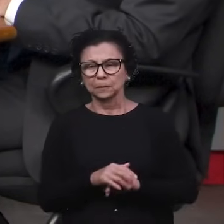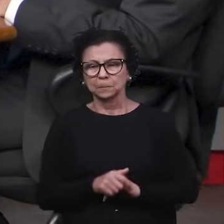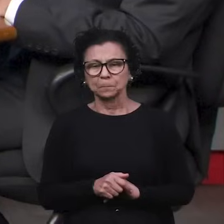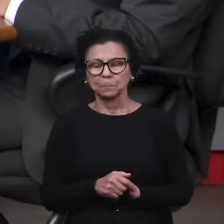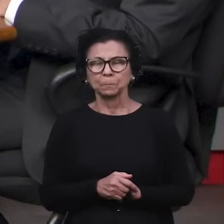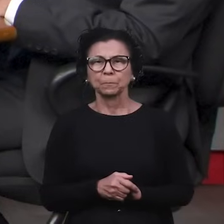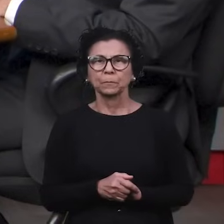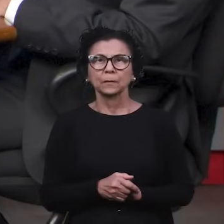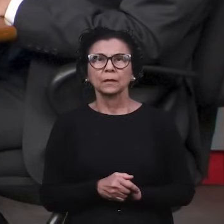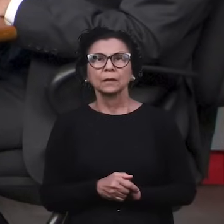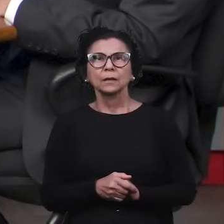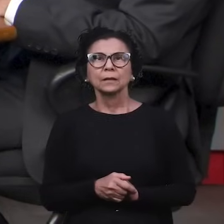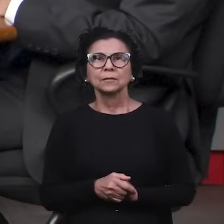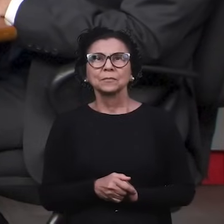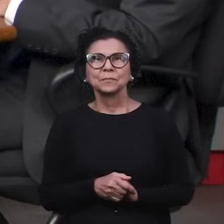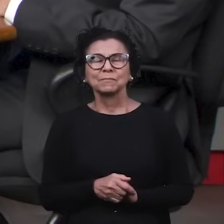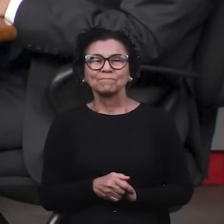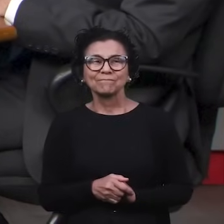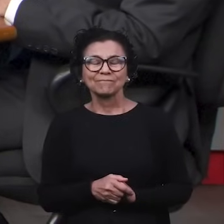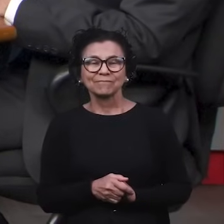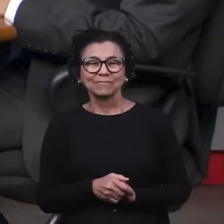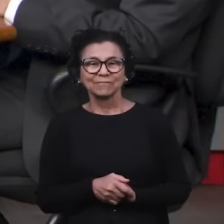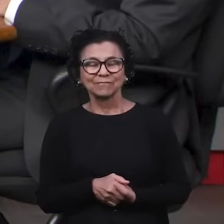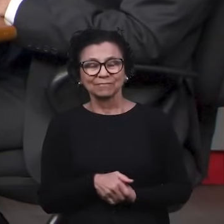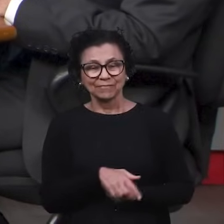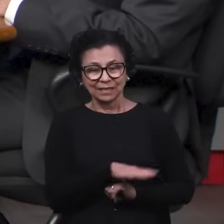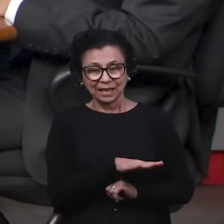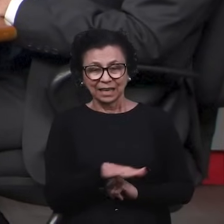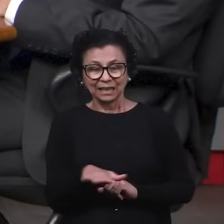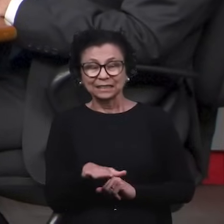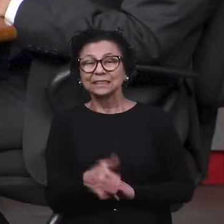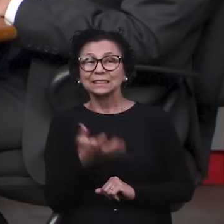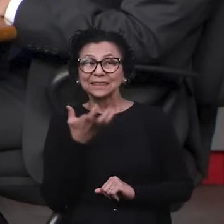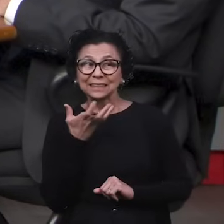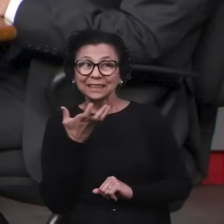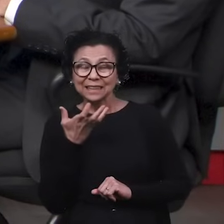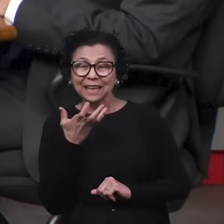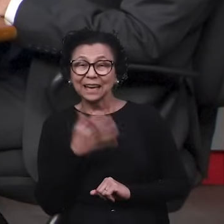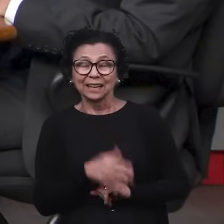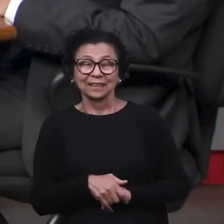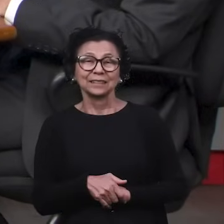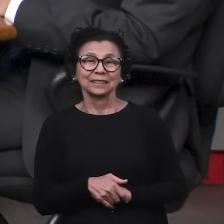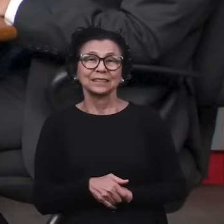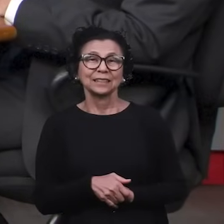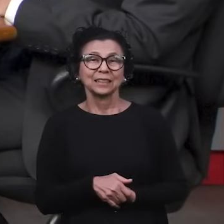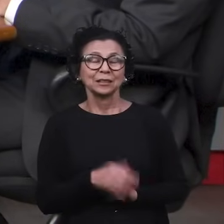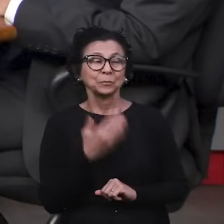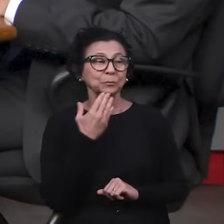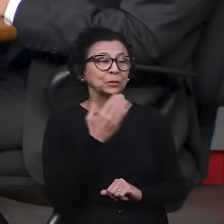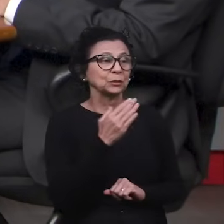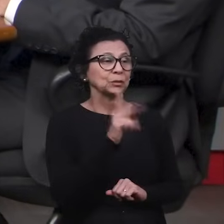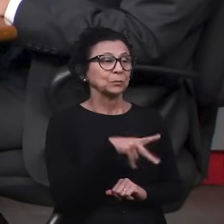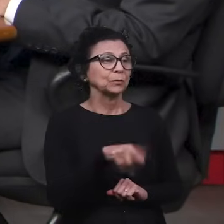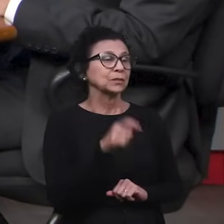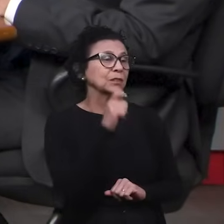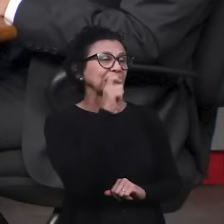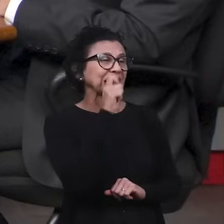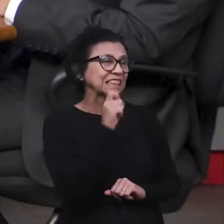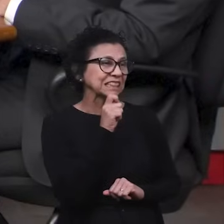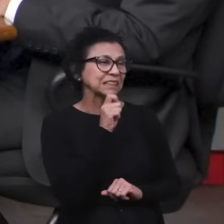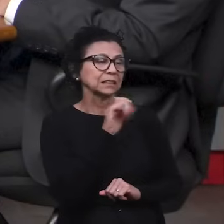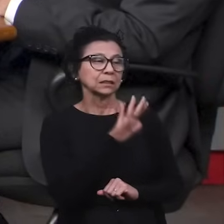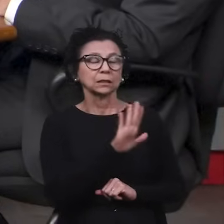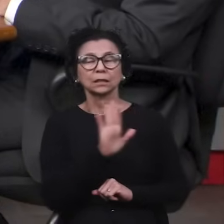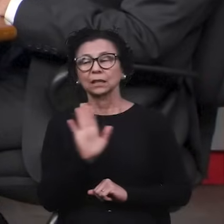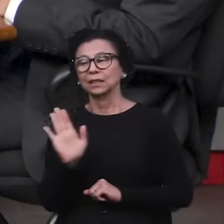é natural até que a criança queira fazer isso. Porque se identifica com a professora. Se identifica com a professora. Isso é muito bom, só que a professora tem de pôr limites. E a